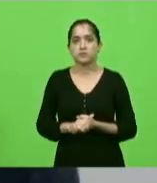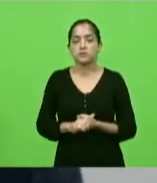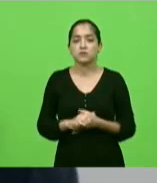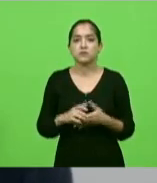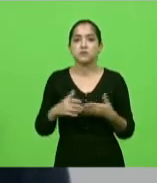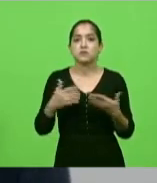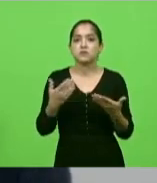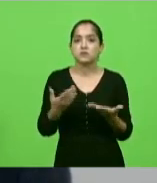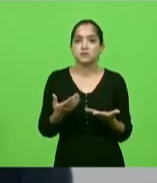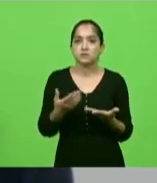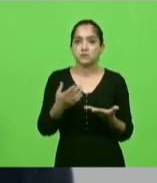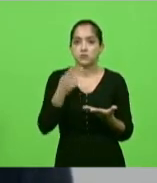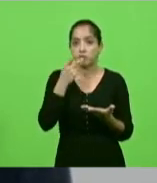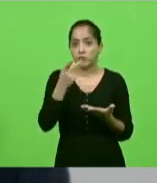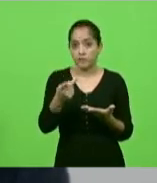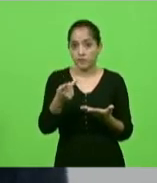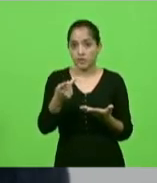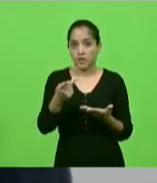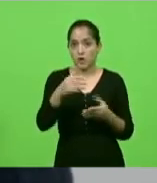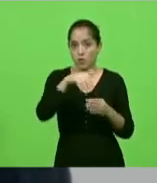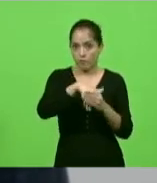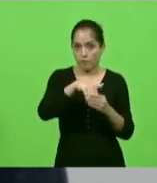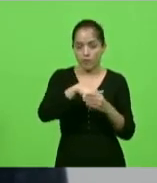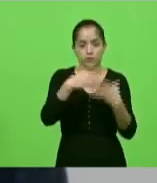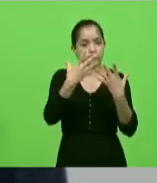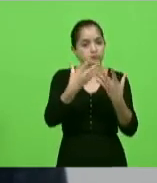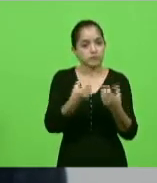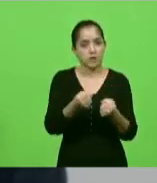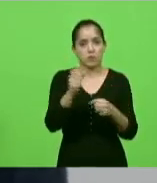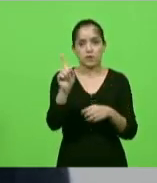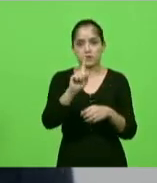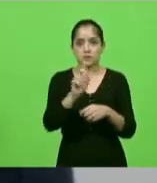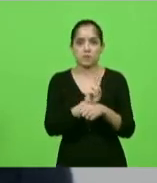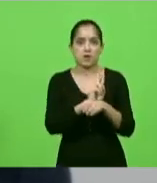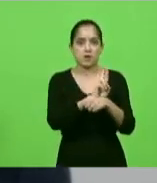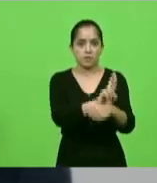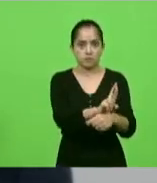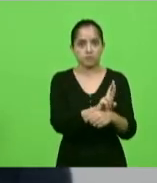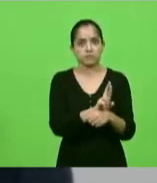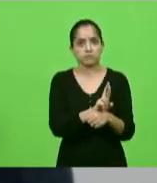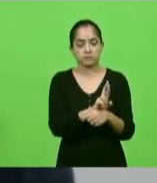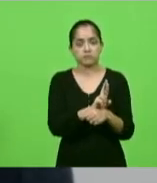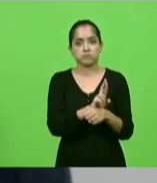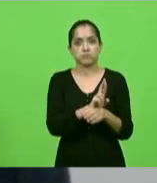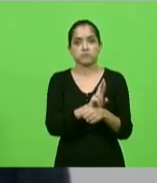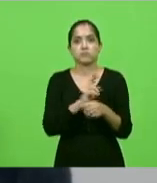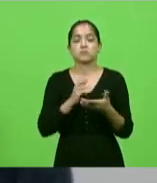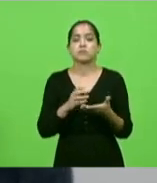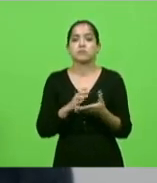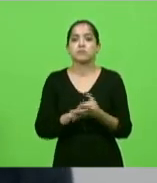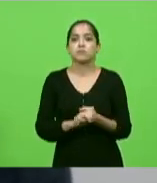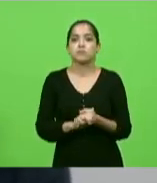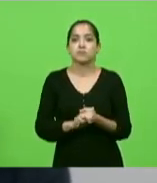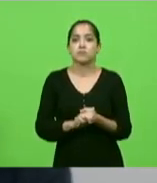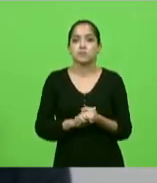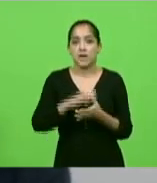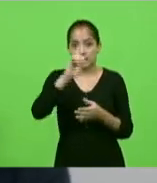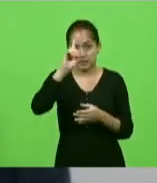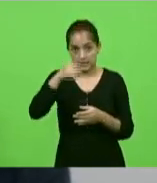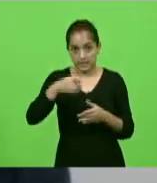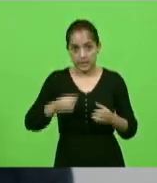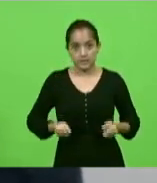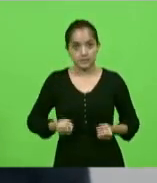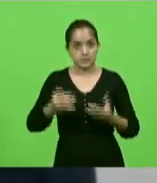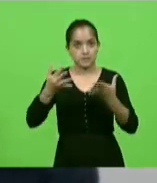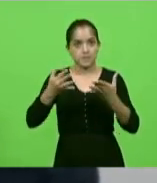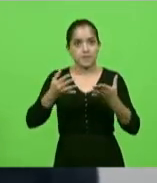Por tudo que foi dito, voto por não receber a representação no tocante à imputação de ordenar despesas